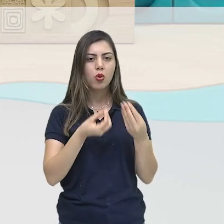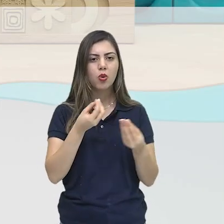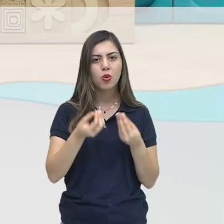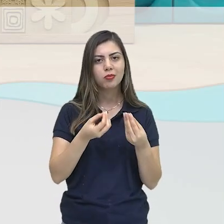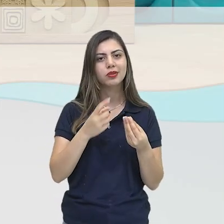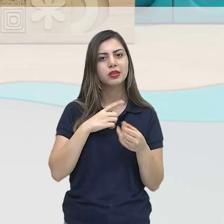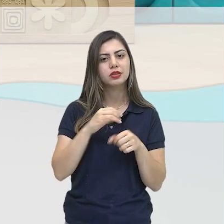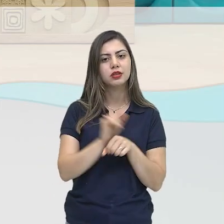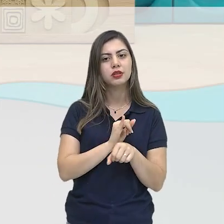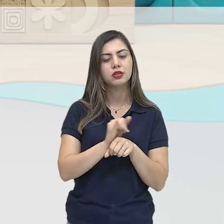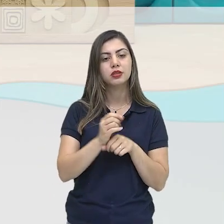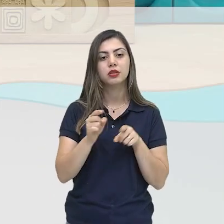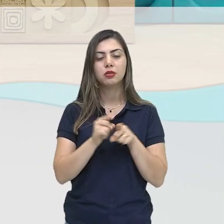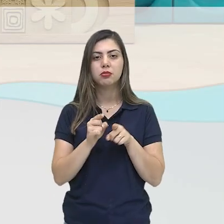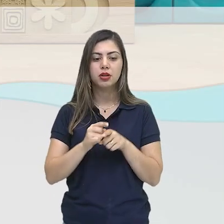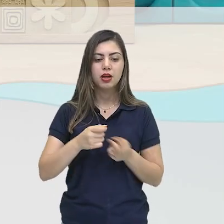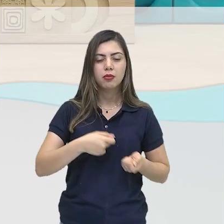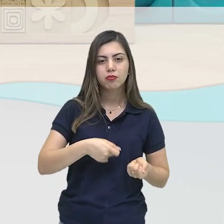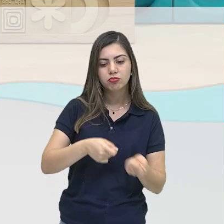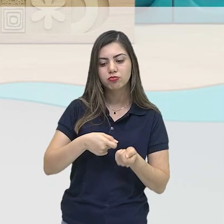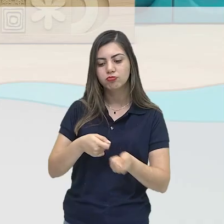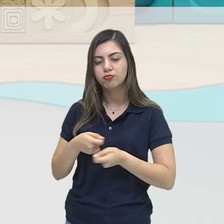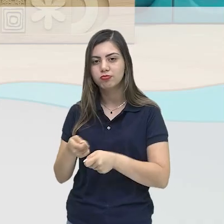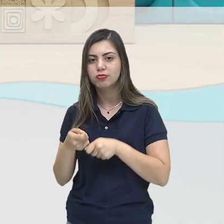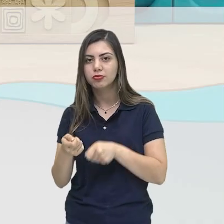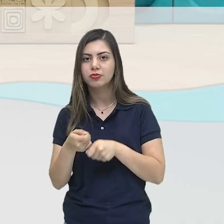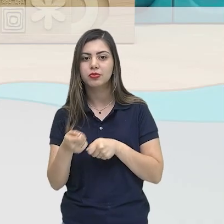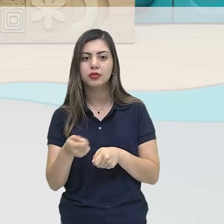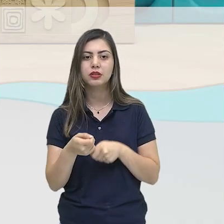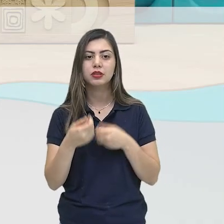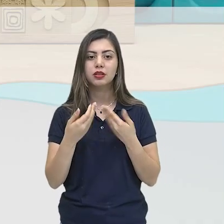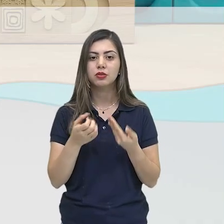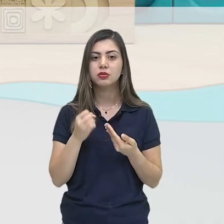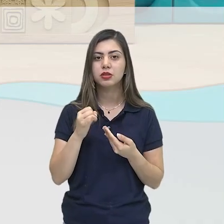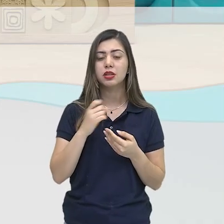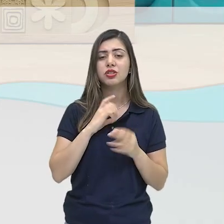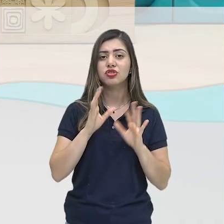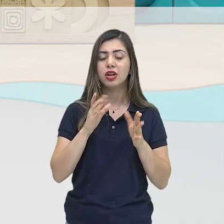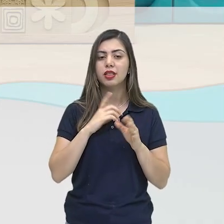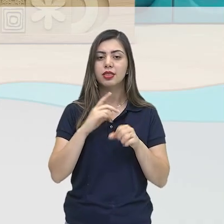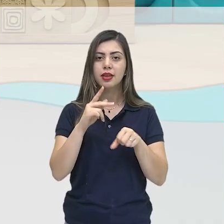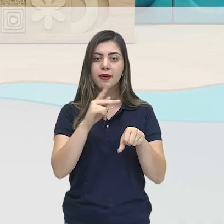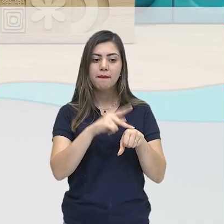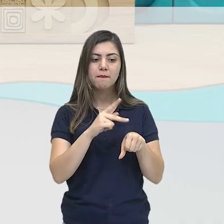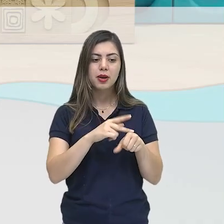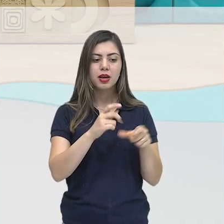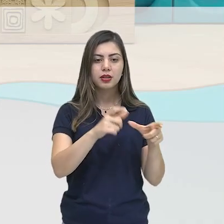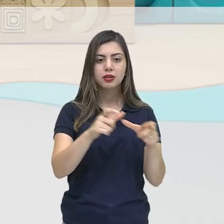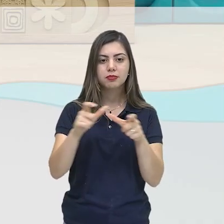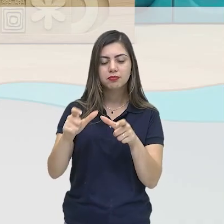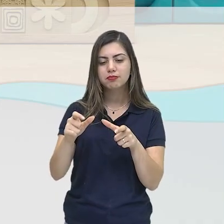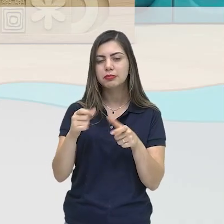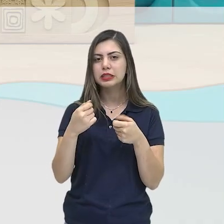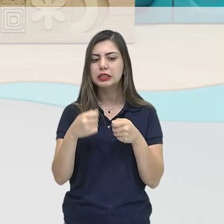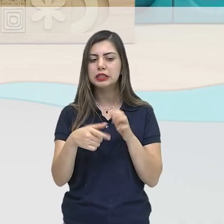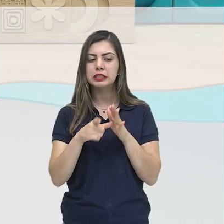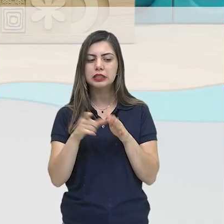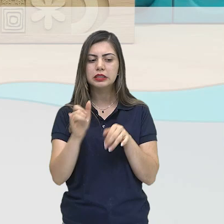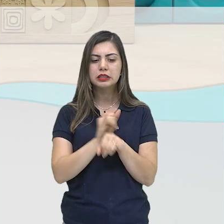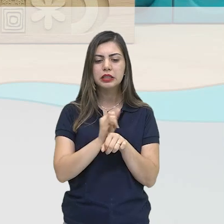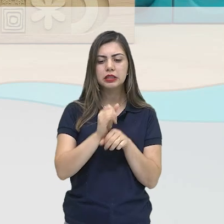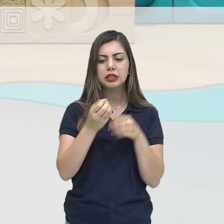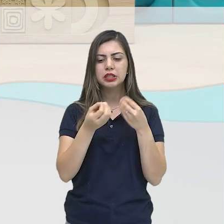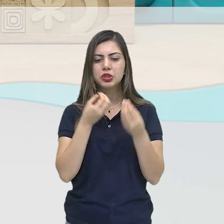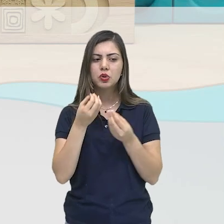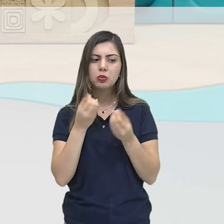O curling também, você tem que montar estratégias, principalmente se já tiver muitas pedras, né, no caminho. Você vai ter que montar estratégias, ver aonde